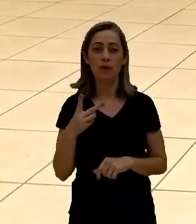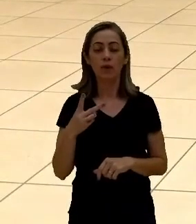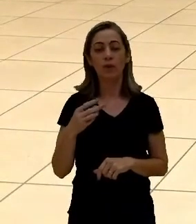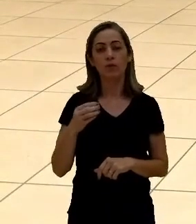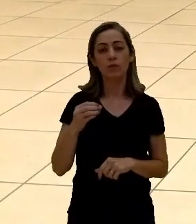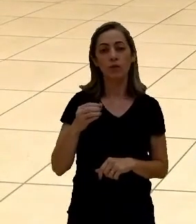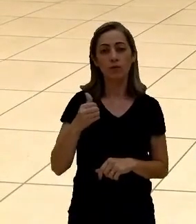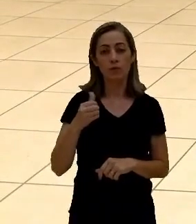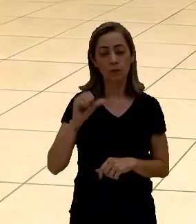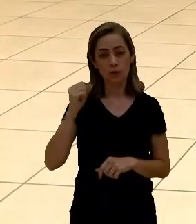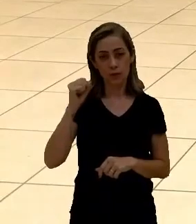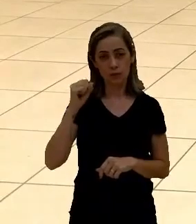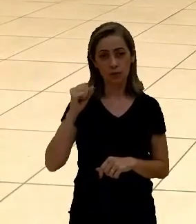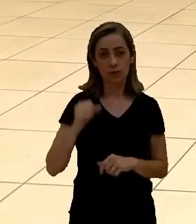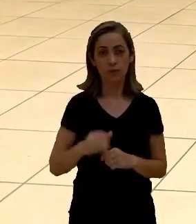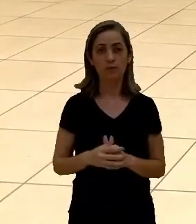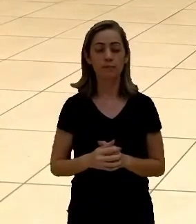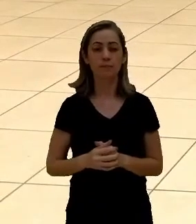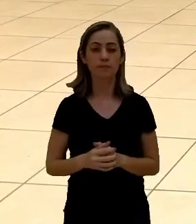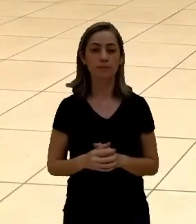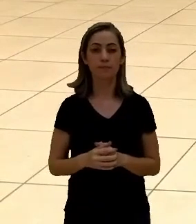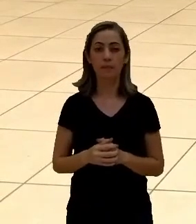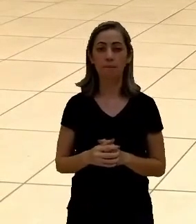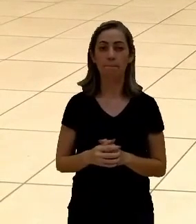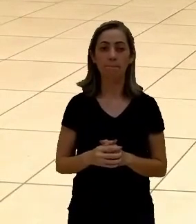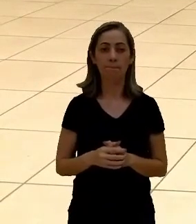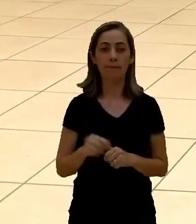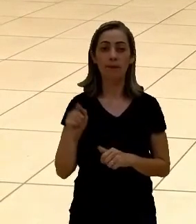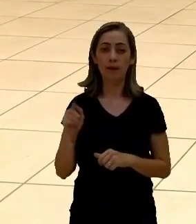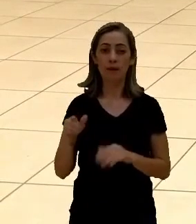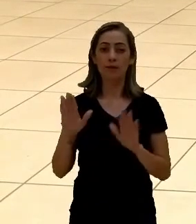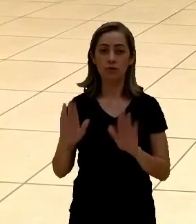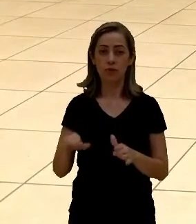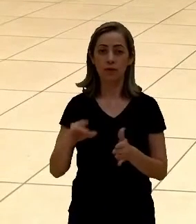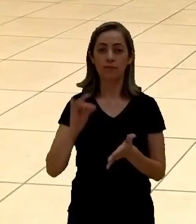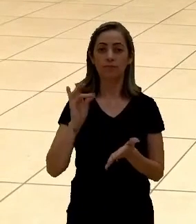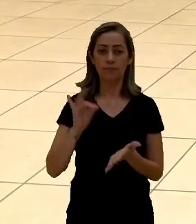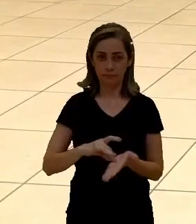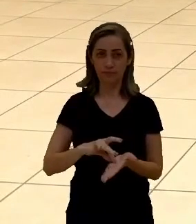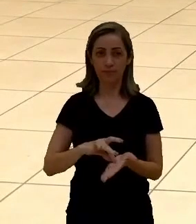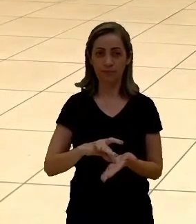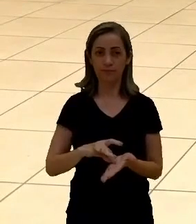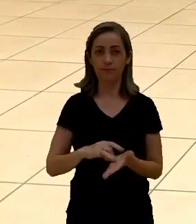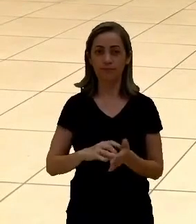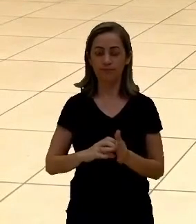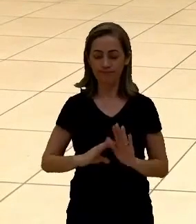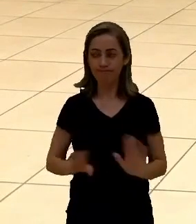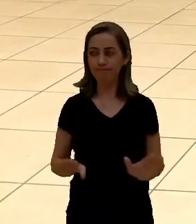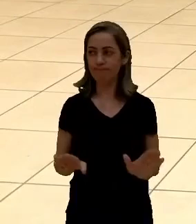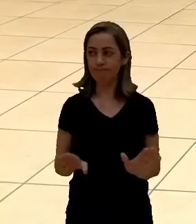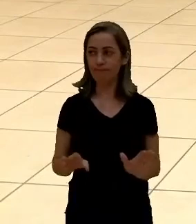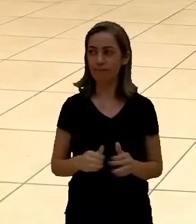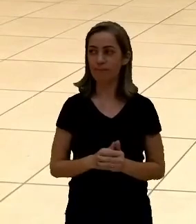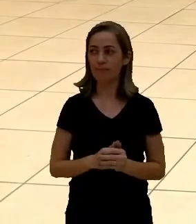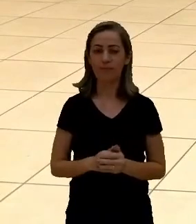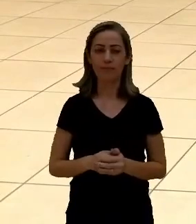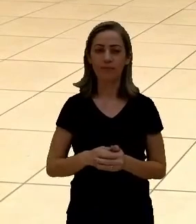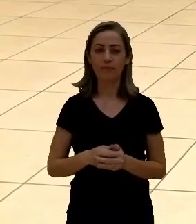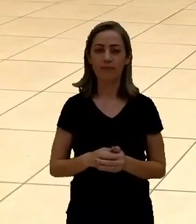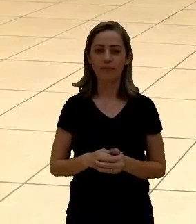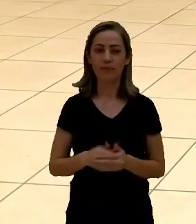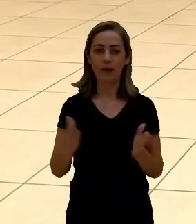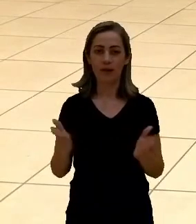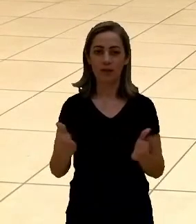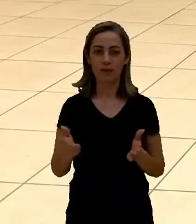fevereiro de 2018 E aí já é definitivo né o Sim foi para toda para todo sempre